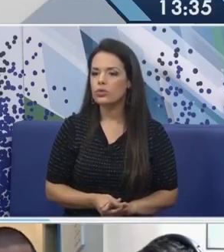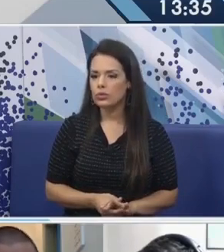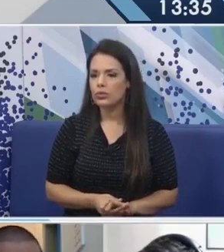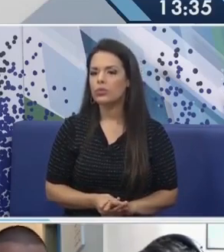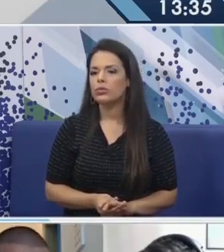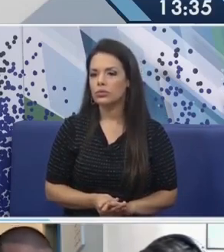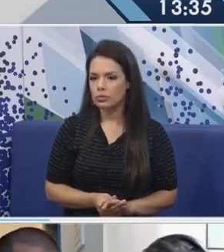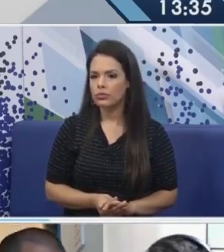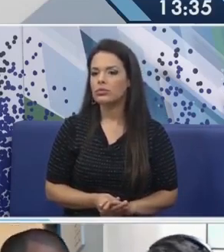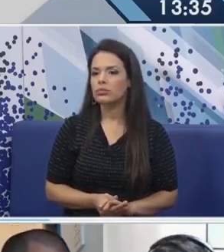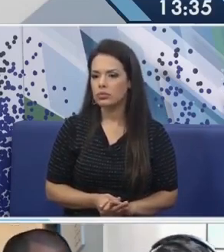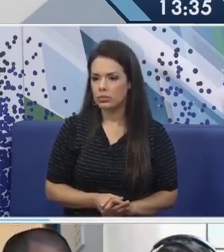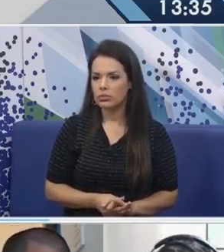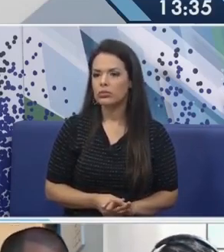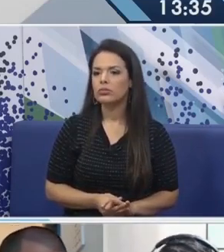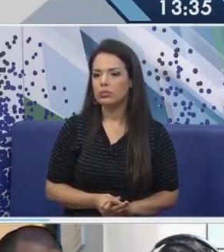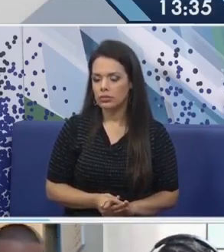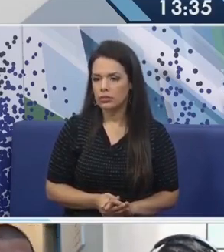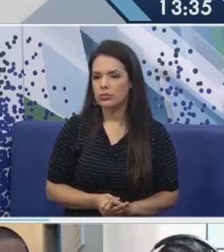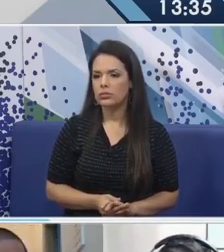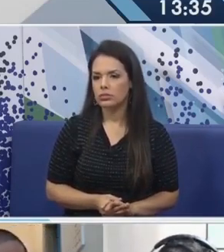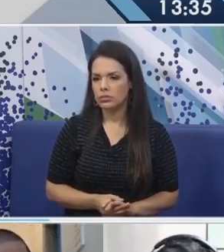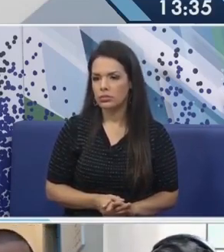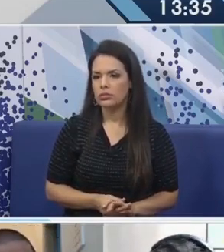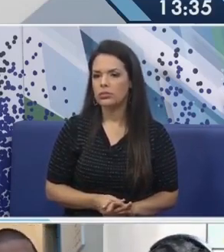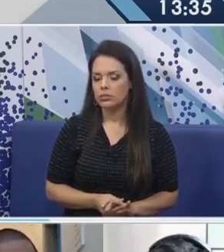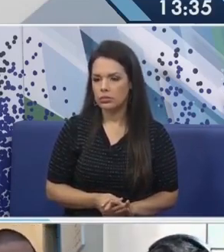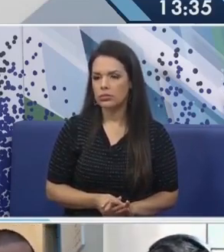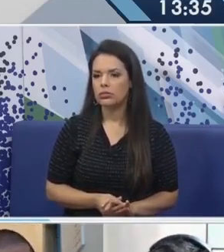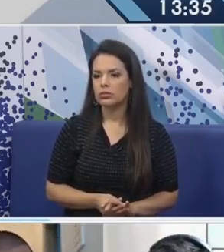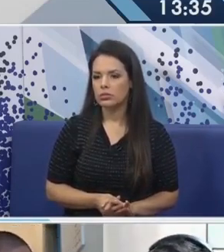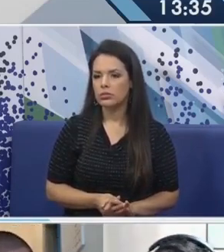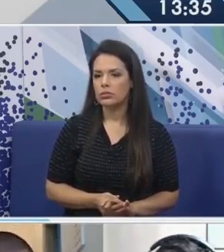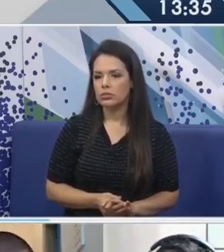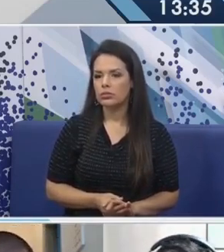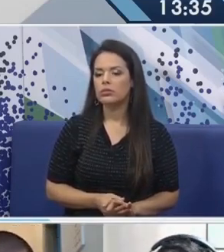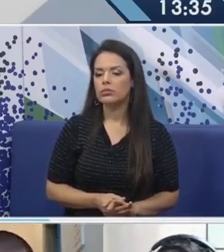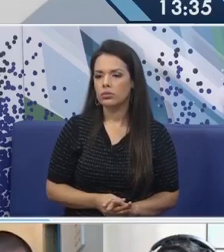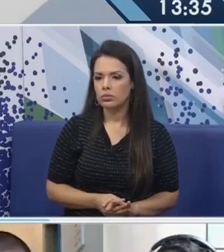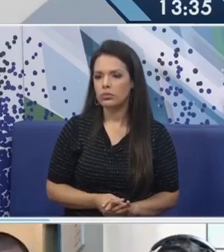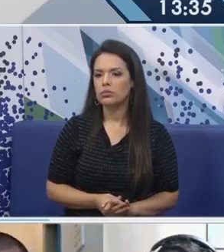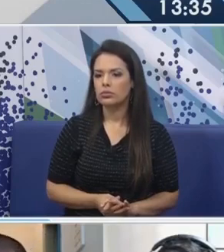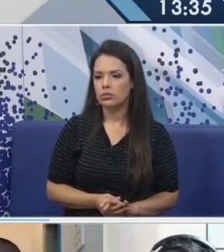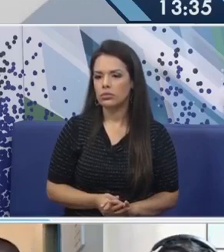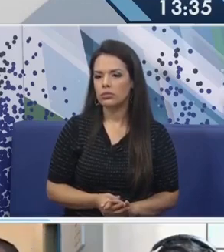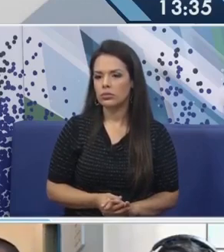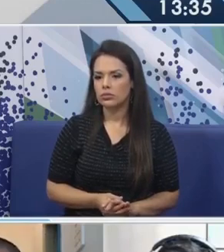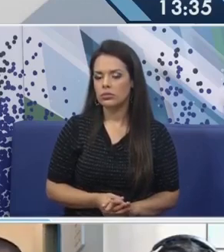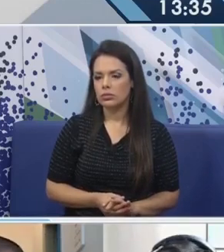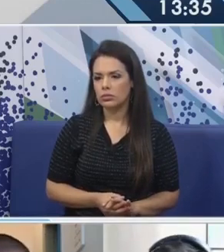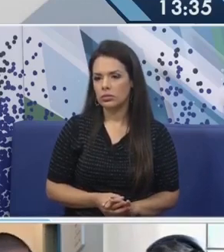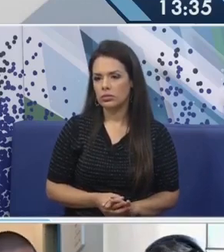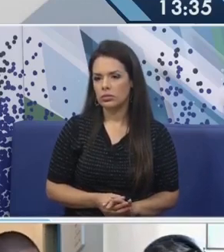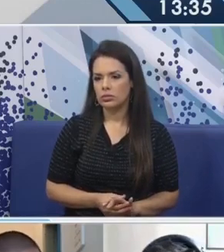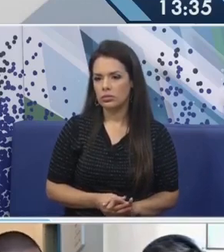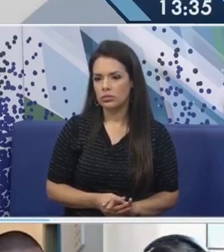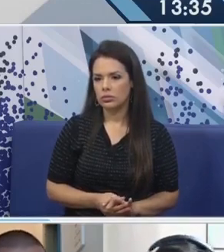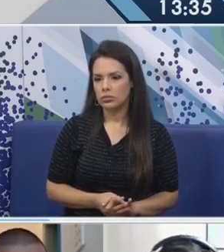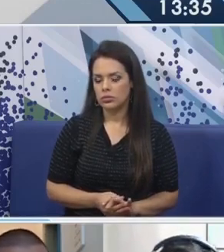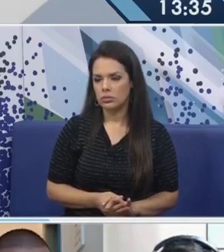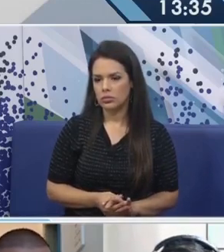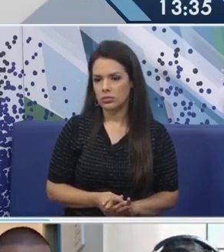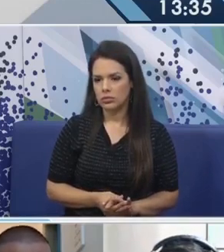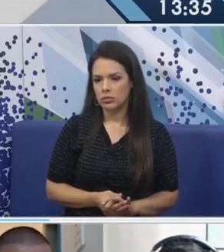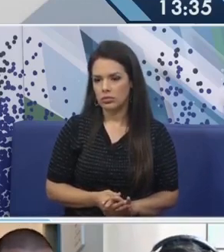a 9 pontos da zona de rebaixamento, cara. Porque se a gente fizer 8 pontos, isso que é o mais impressionante. Se a gente fizer 8 pontos, a gente perde